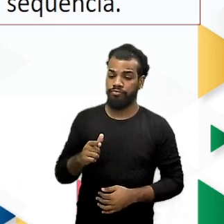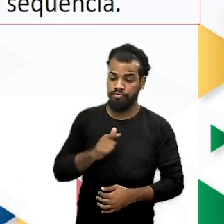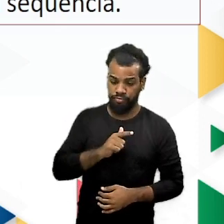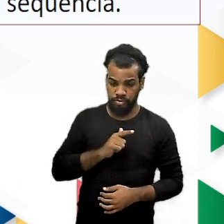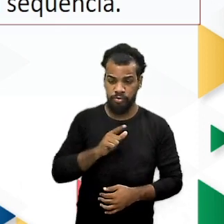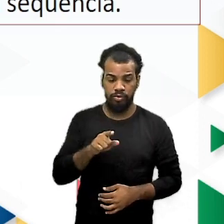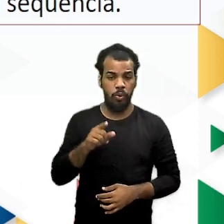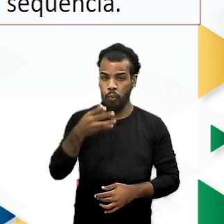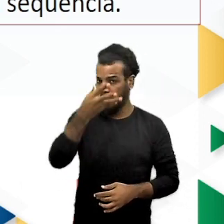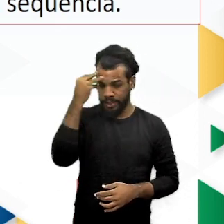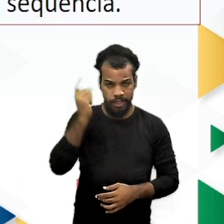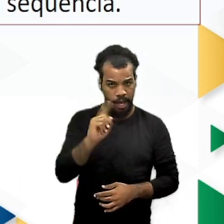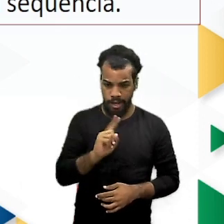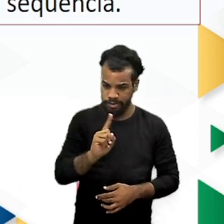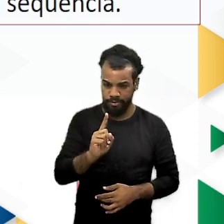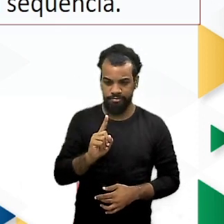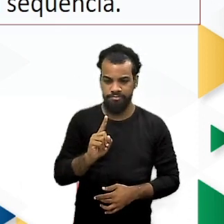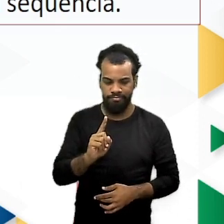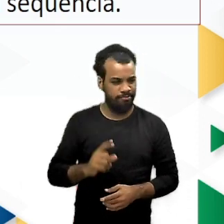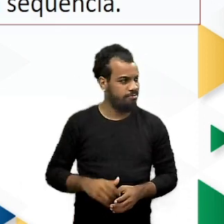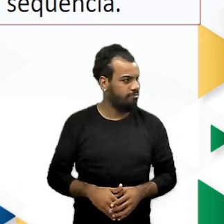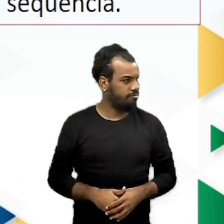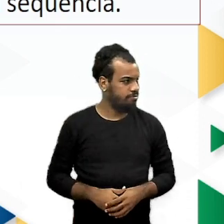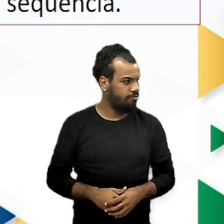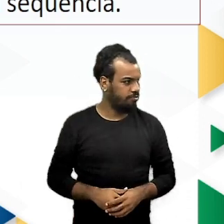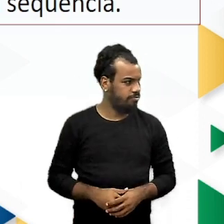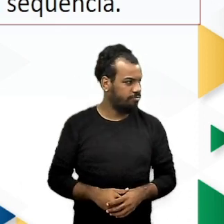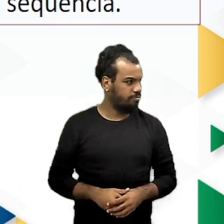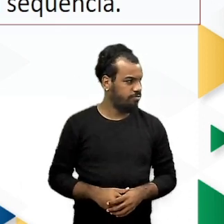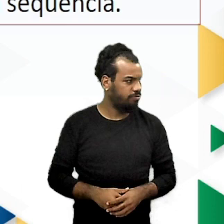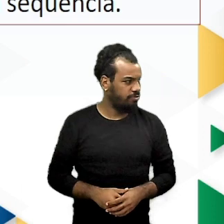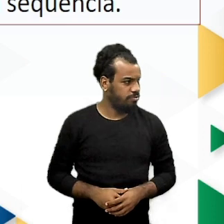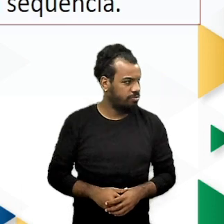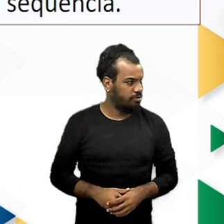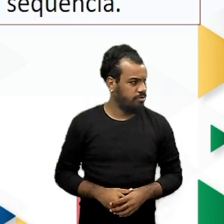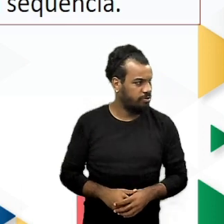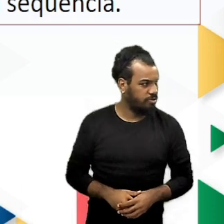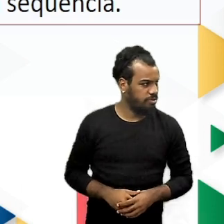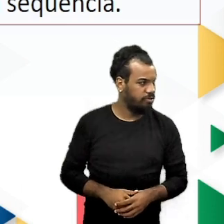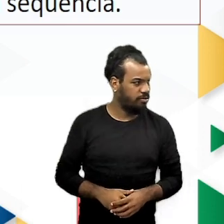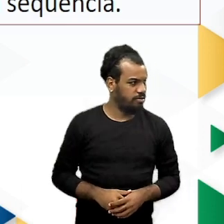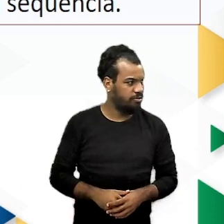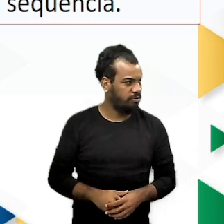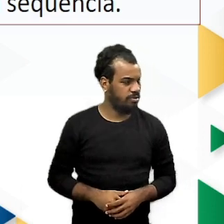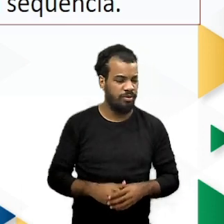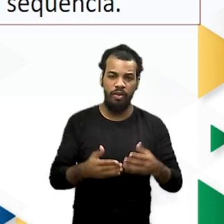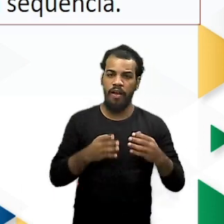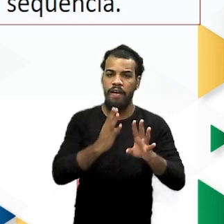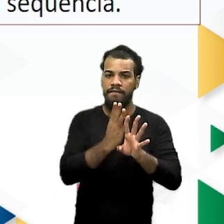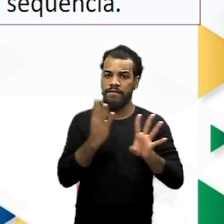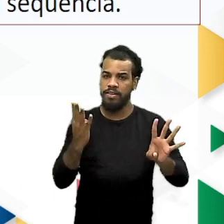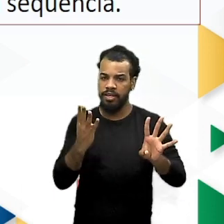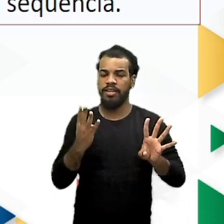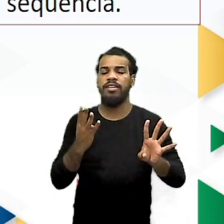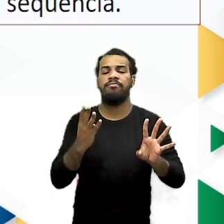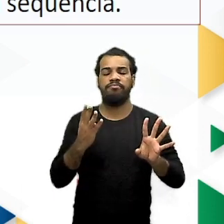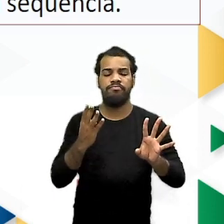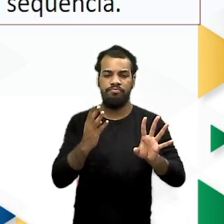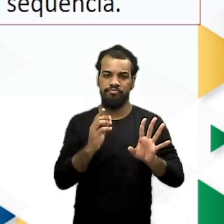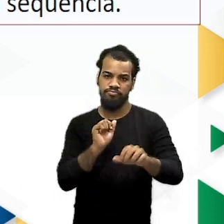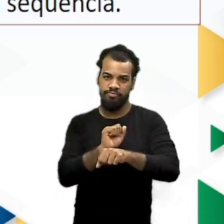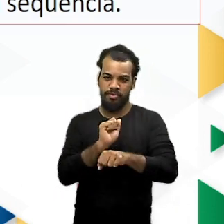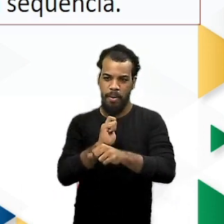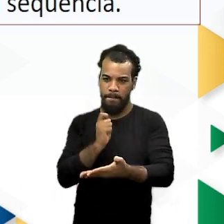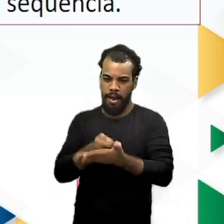Não esquece, tá? Então, na hora da fila da padaria, você é um dos termos esperando o momento de pagar.